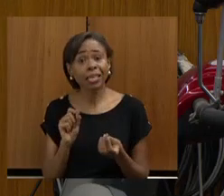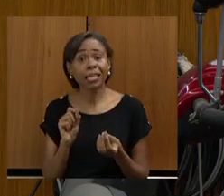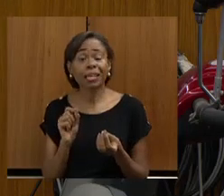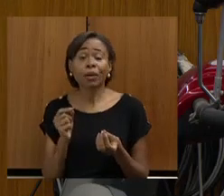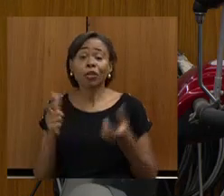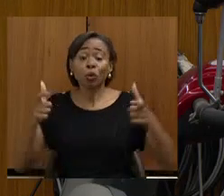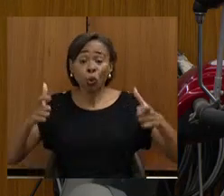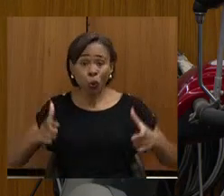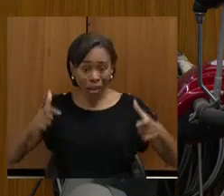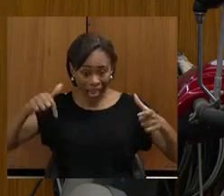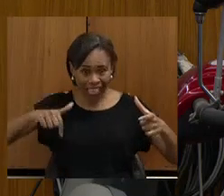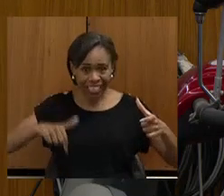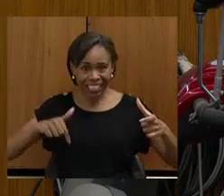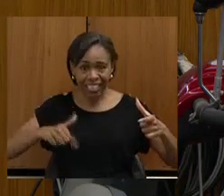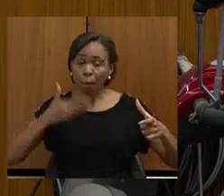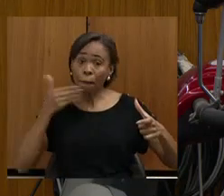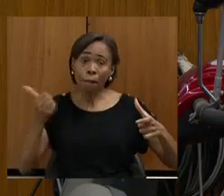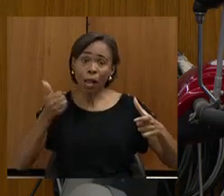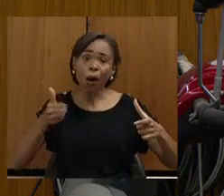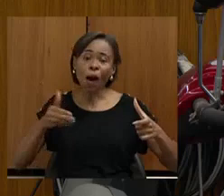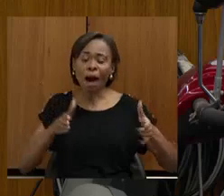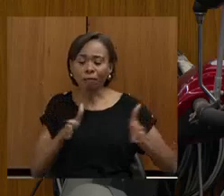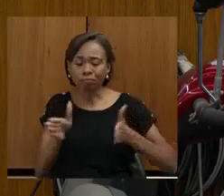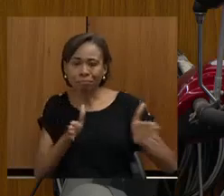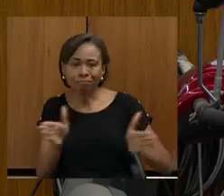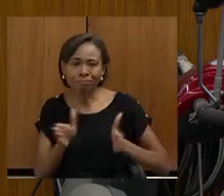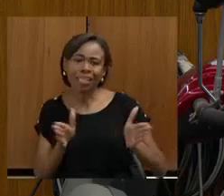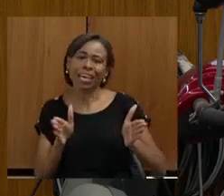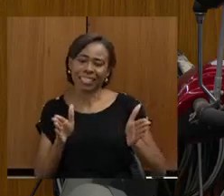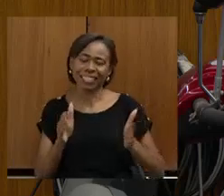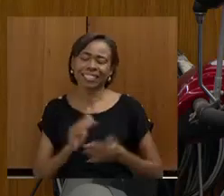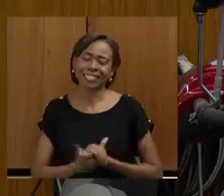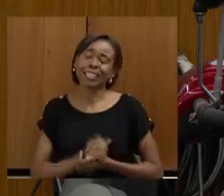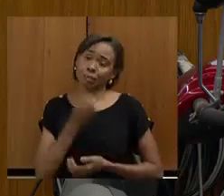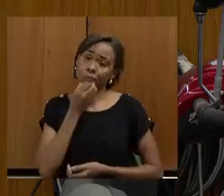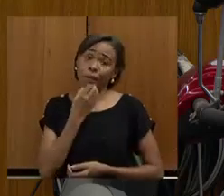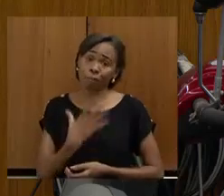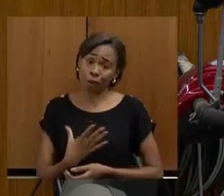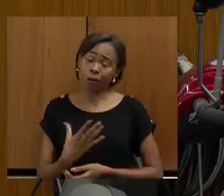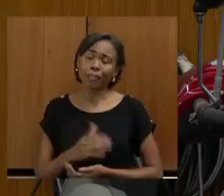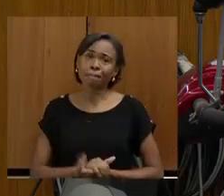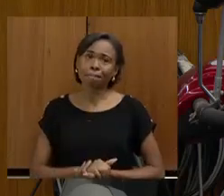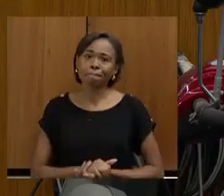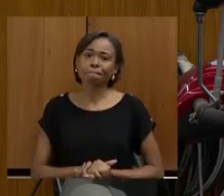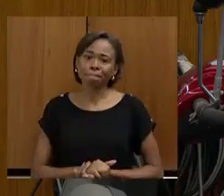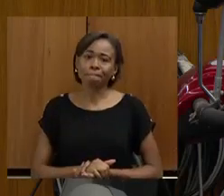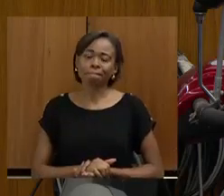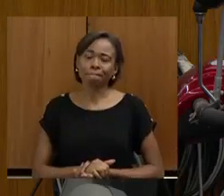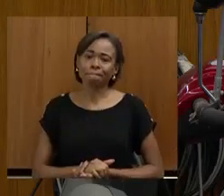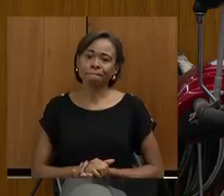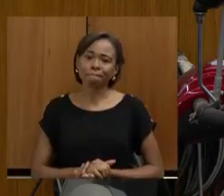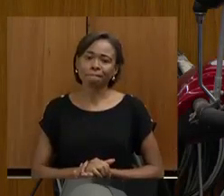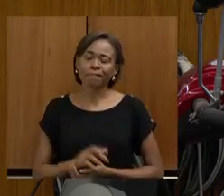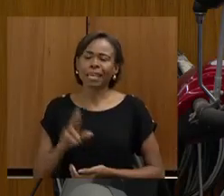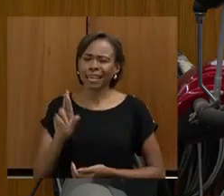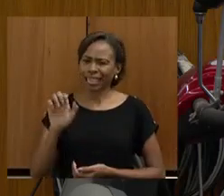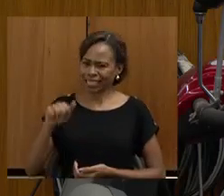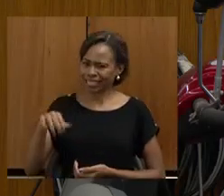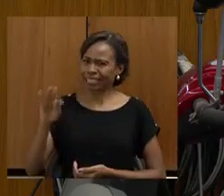para a gente, para todos nós. Então, é muito bom, sabe, doutora Renata? A gente